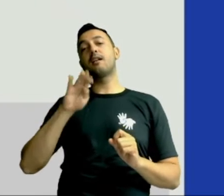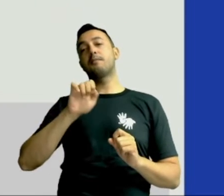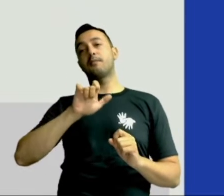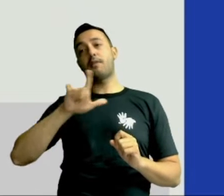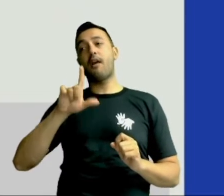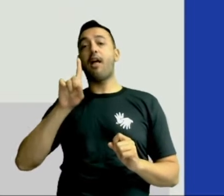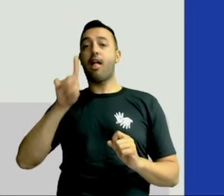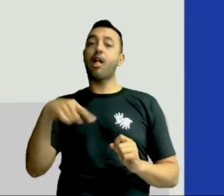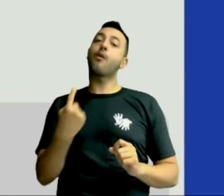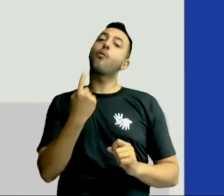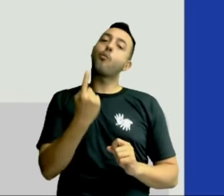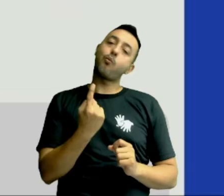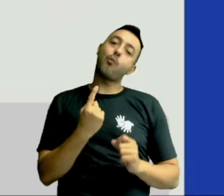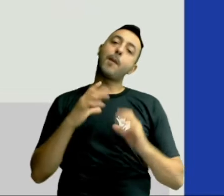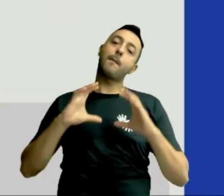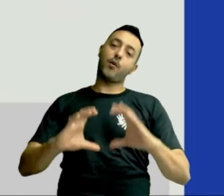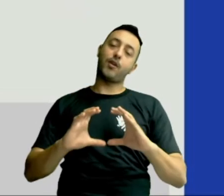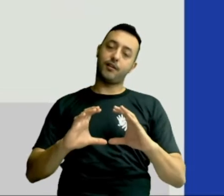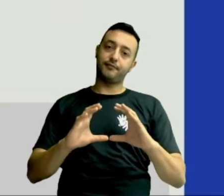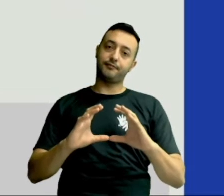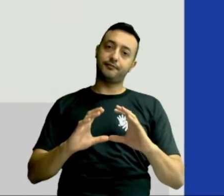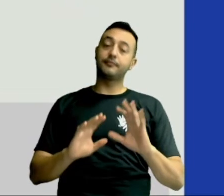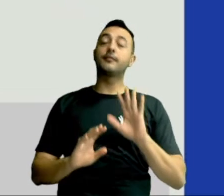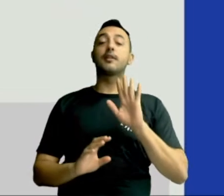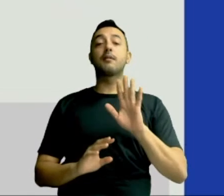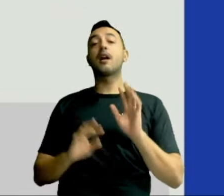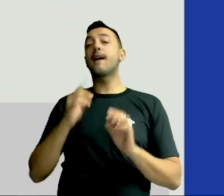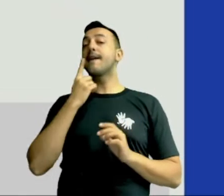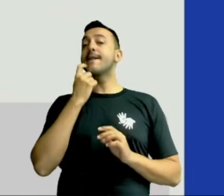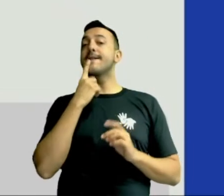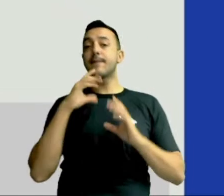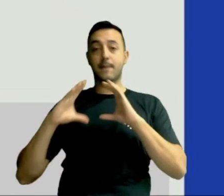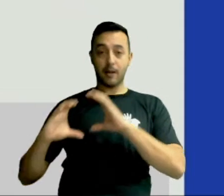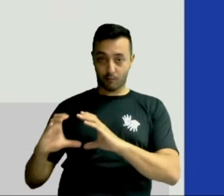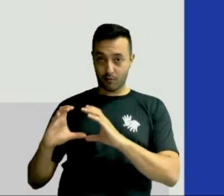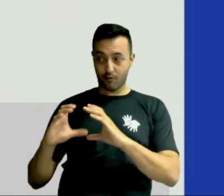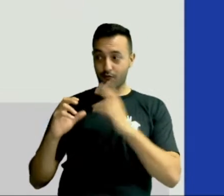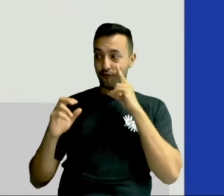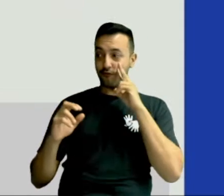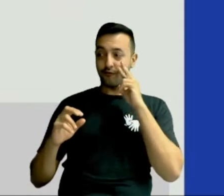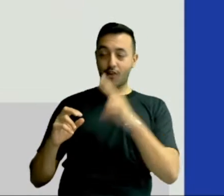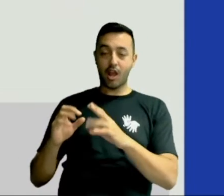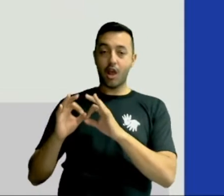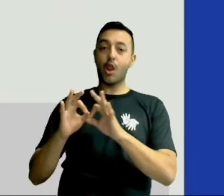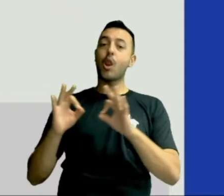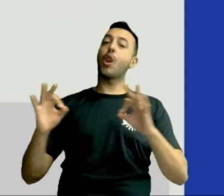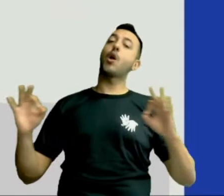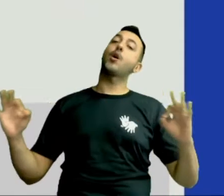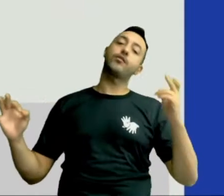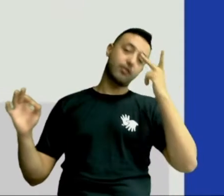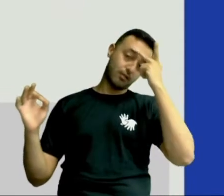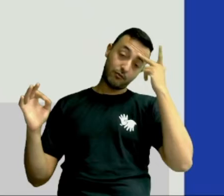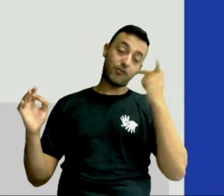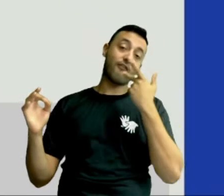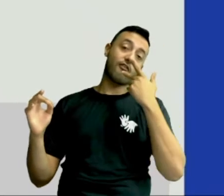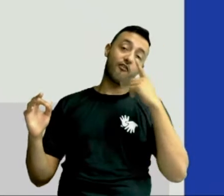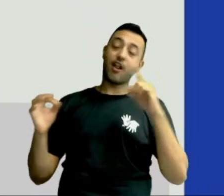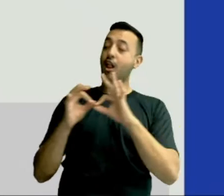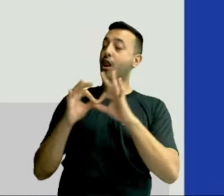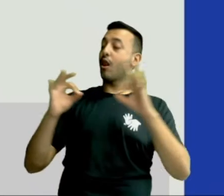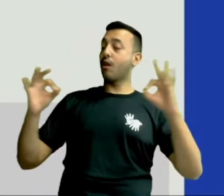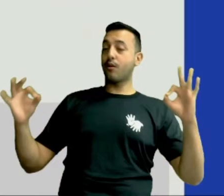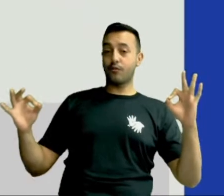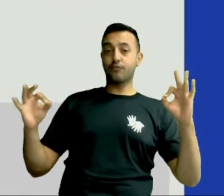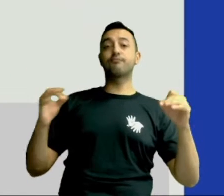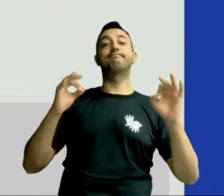uma bola Ok já ao handebol com podemos ver aí está distante da pessoa que fala